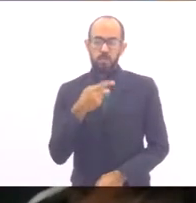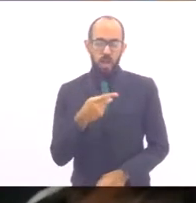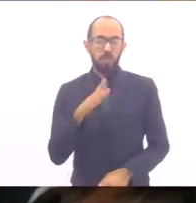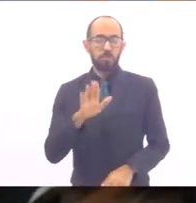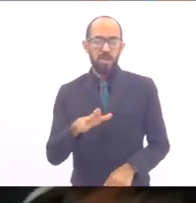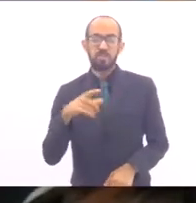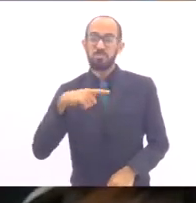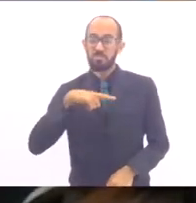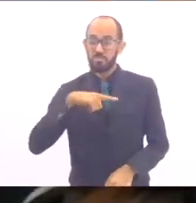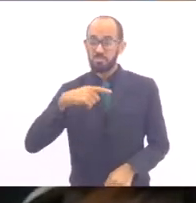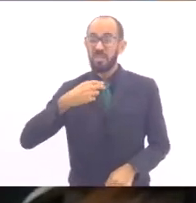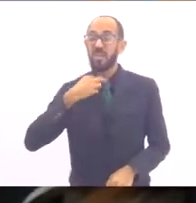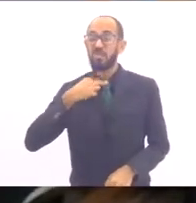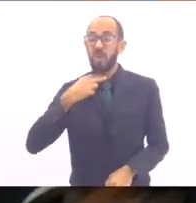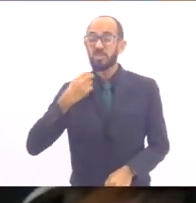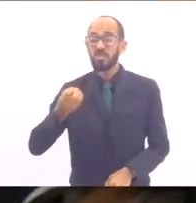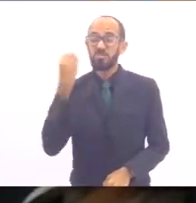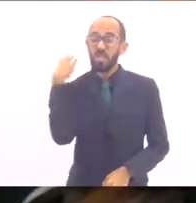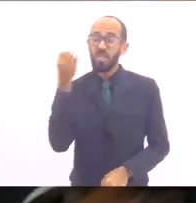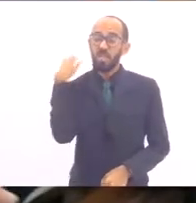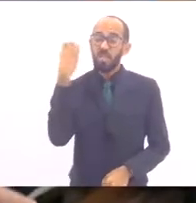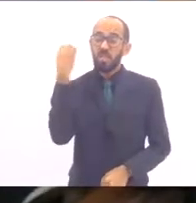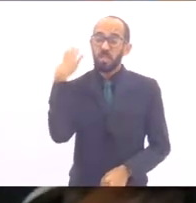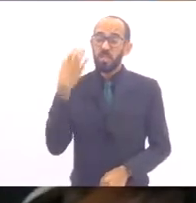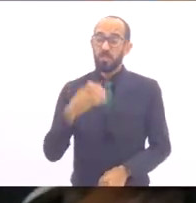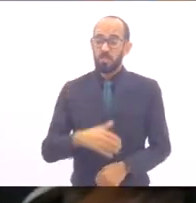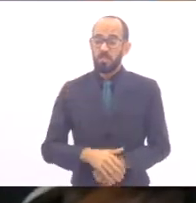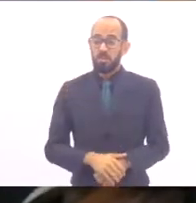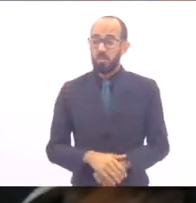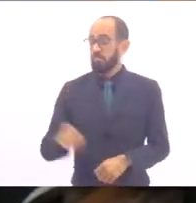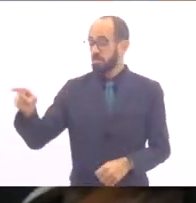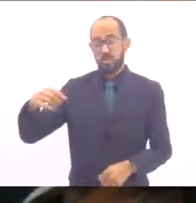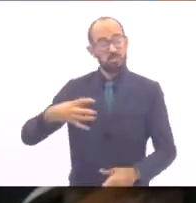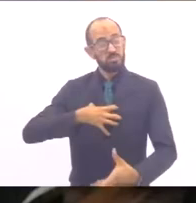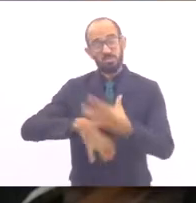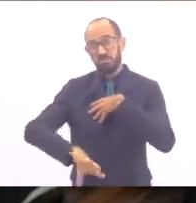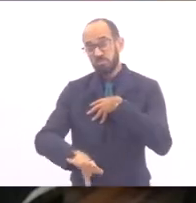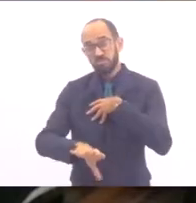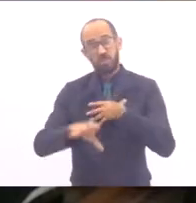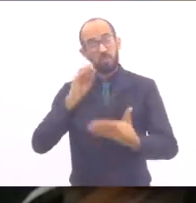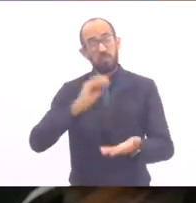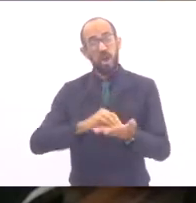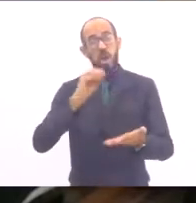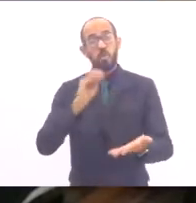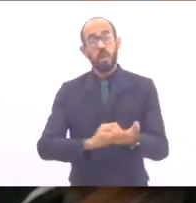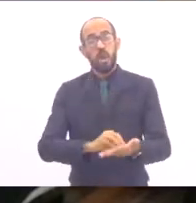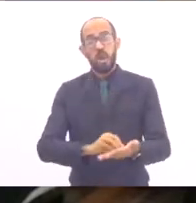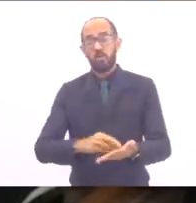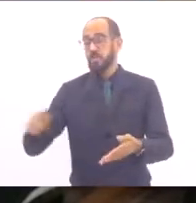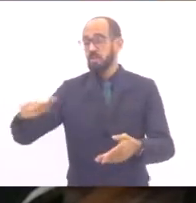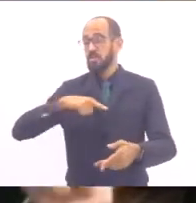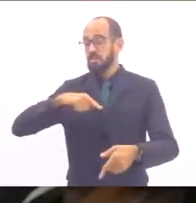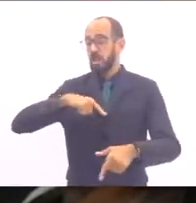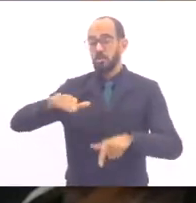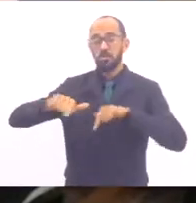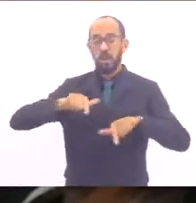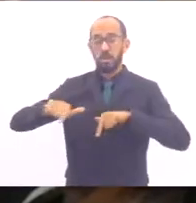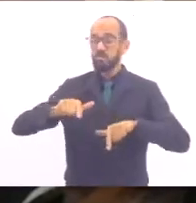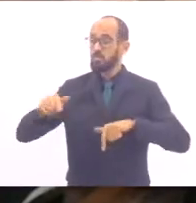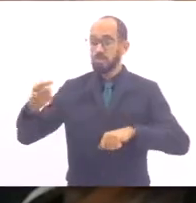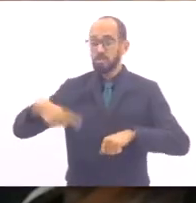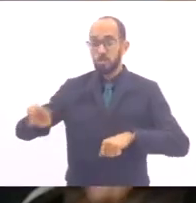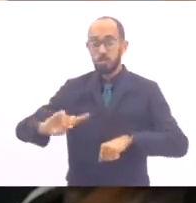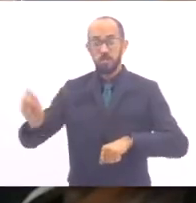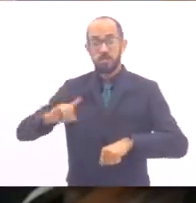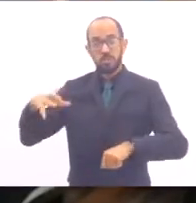é verdade, gente. Vocês não estão na dor da gente, não. Vocês têm o emprego de vocês, vocês não dependem do lixo, vocês não